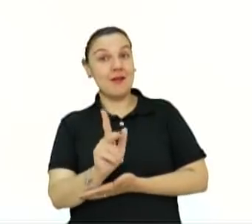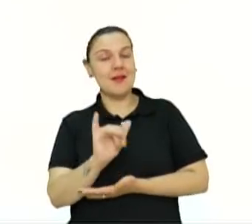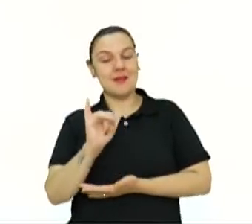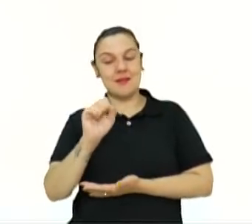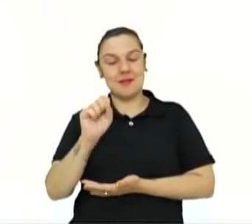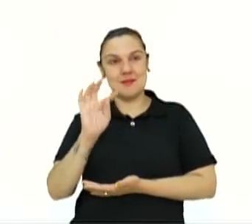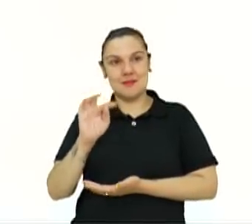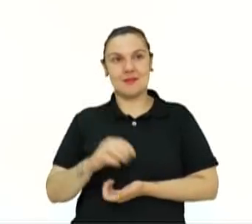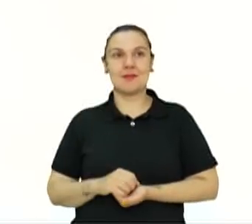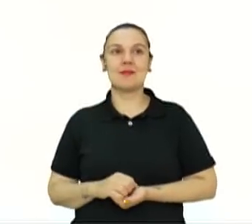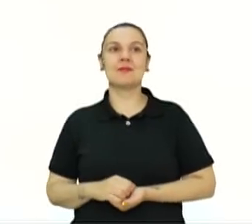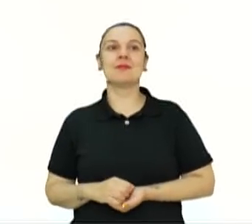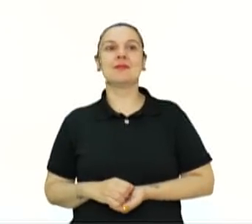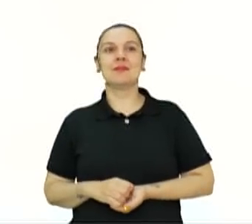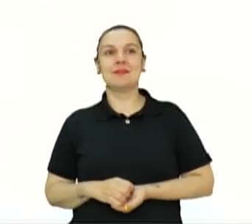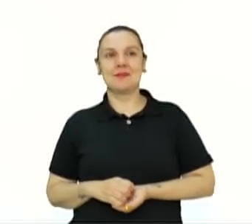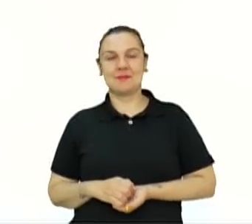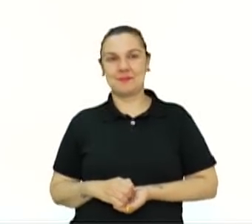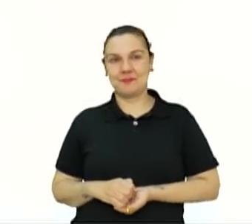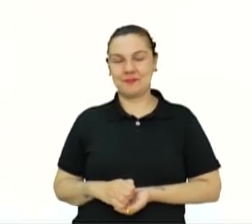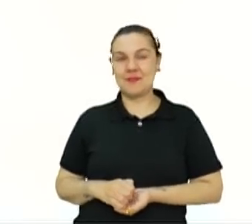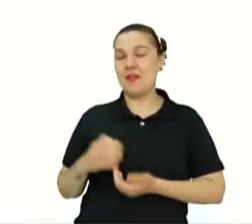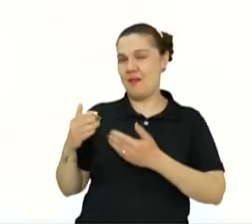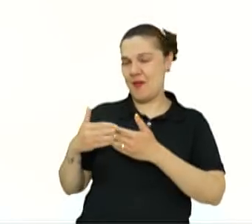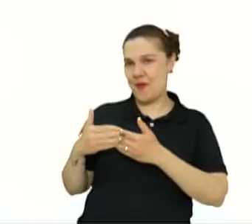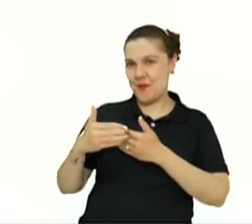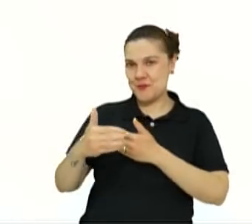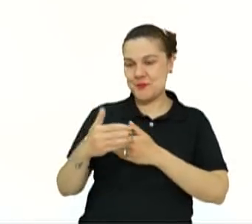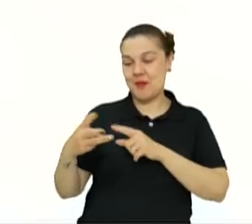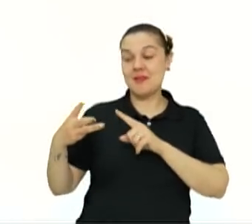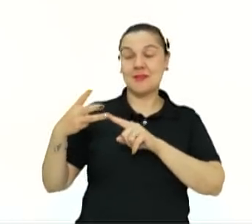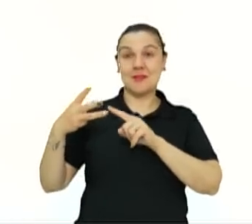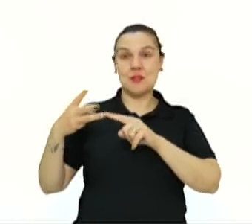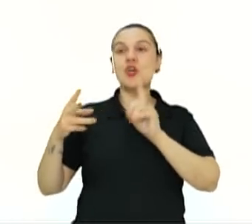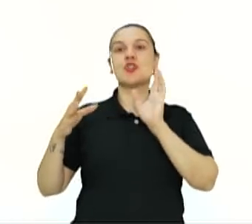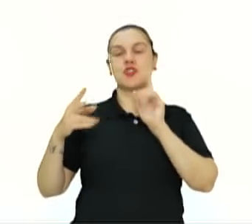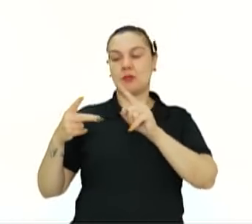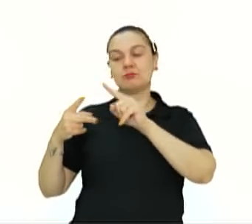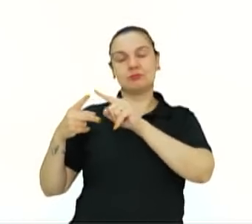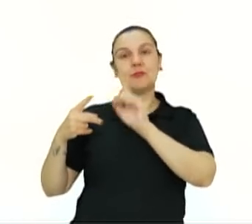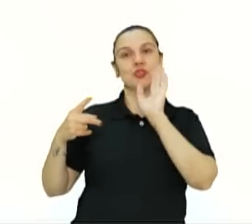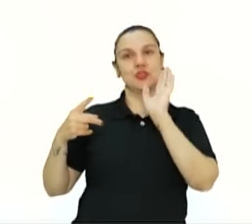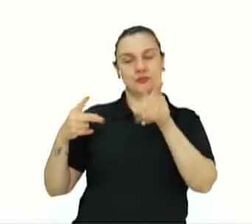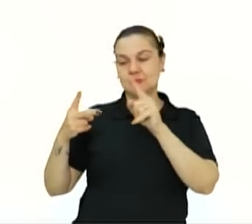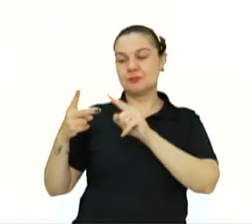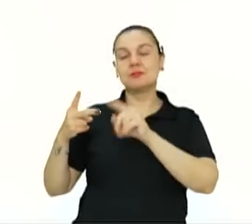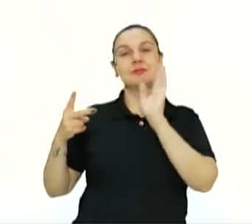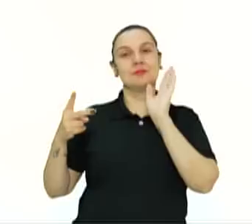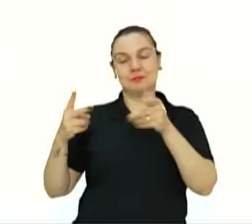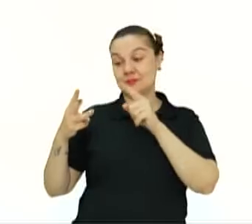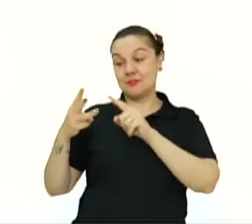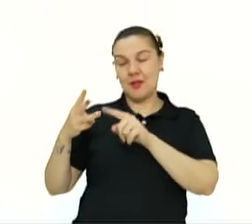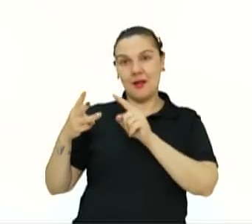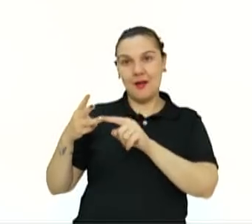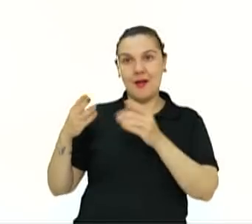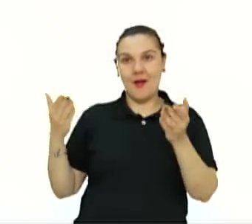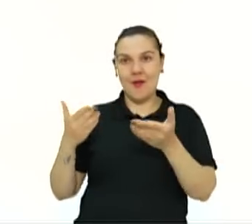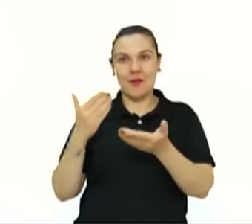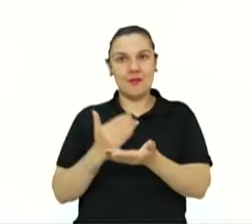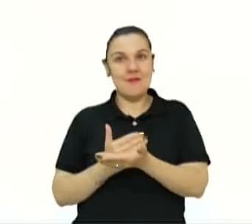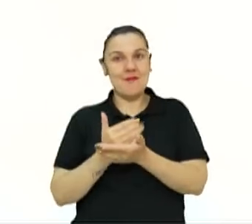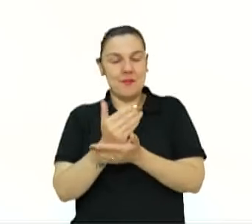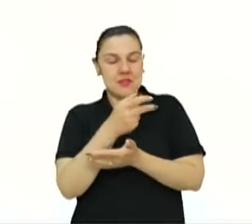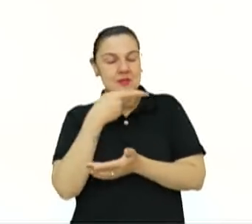sobre ISTs, tá? Então, é a continuação, né, das nossas duas últimas aulas, tá? Então, nessa aula a gente